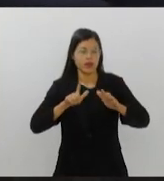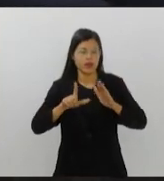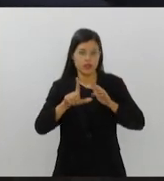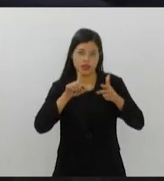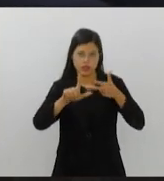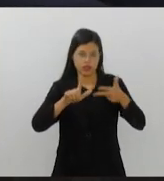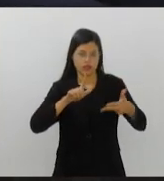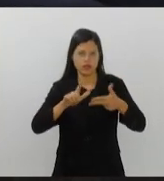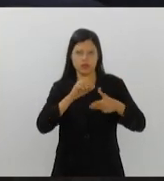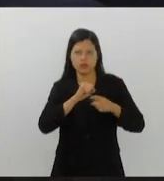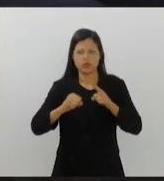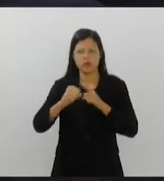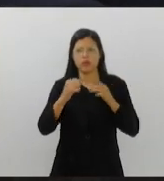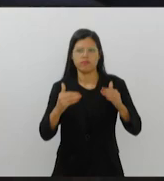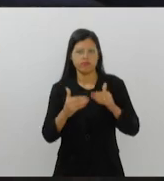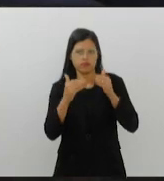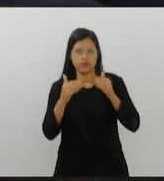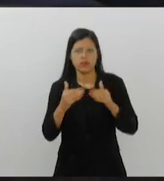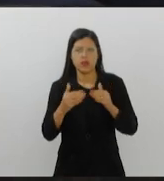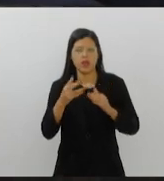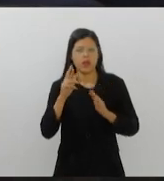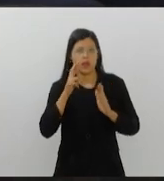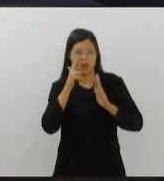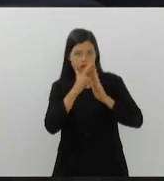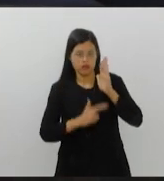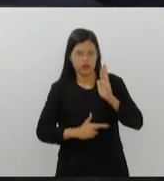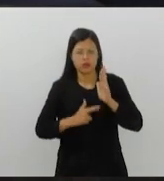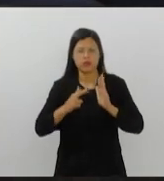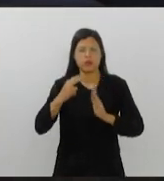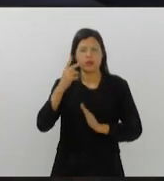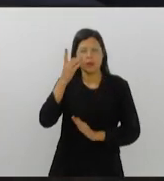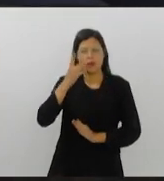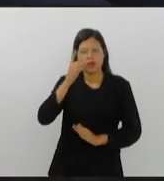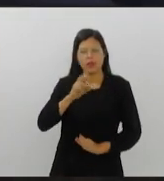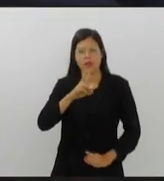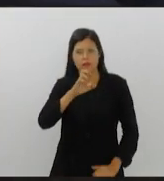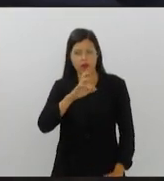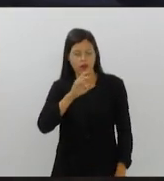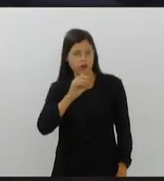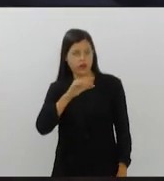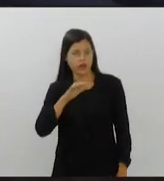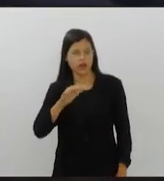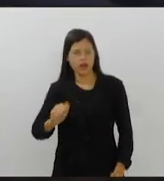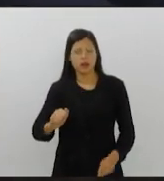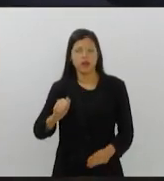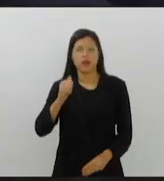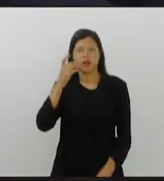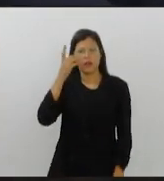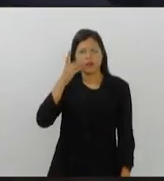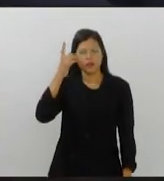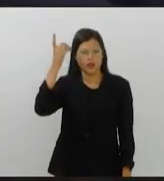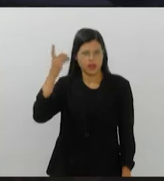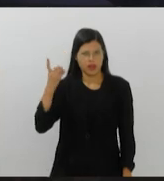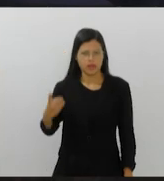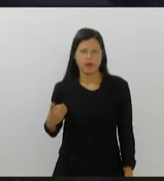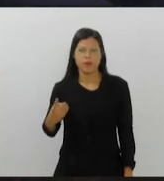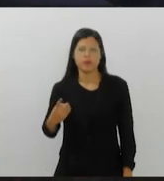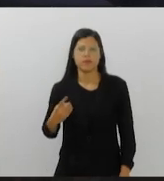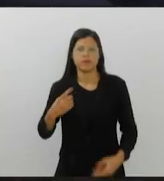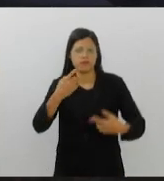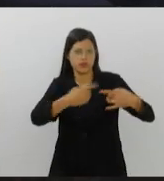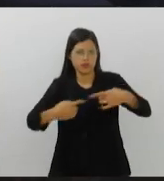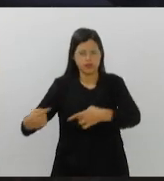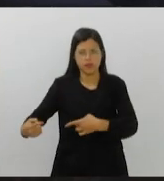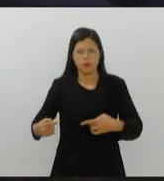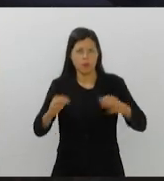seguridade social favorável. Relatores, deputados Verônica Lima, Fred Pacheco e Dani Balbi. Em discussão, não